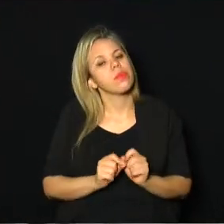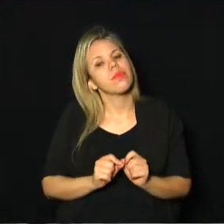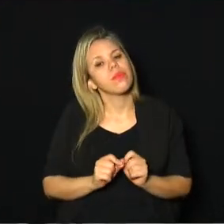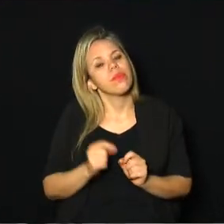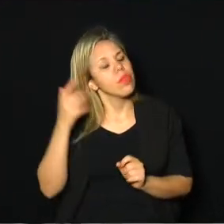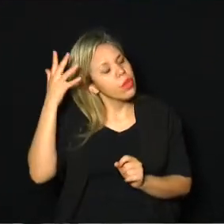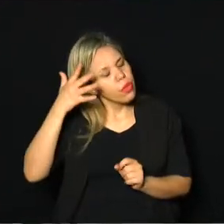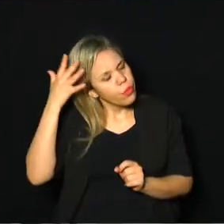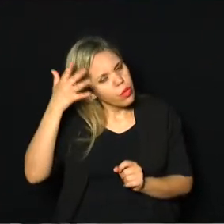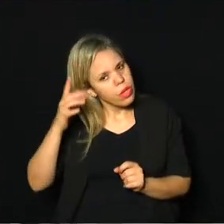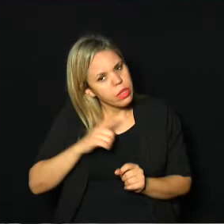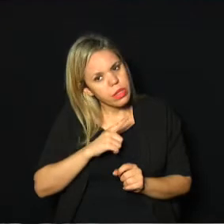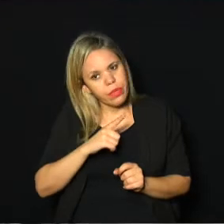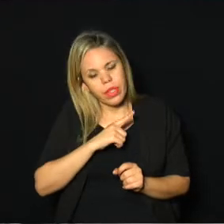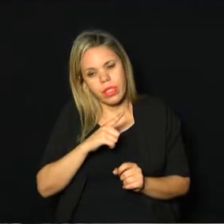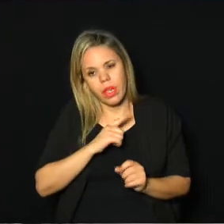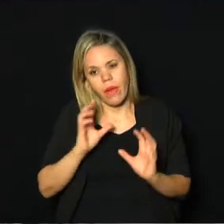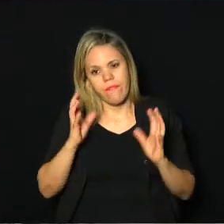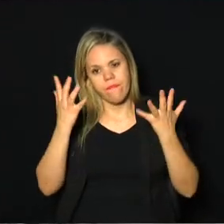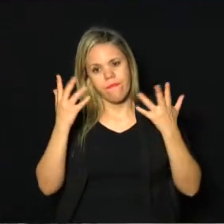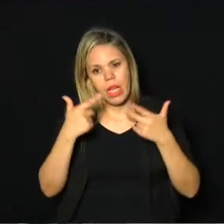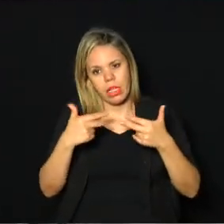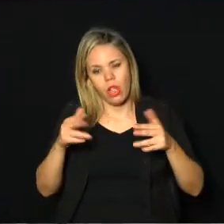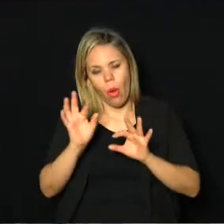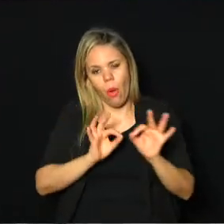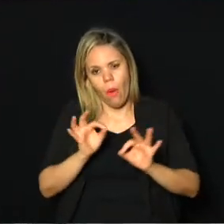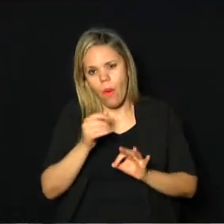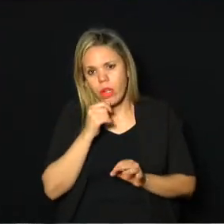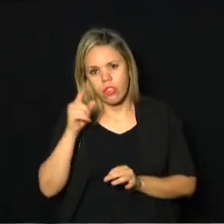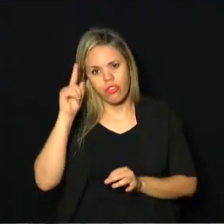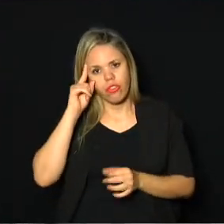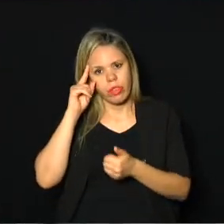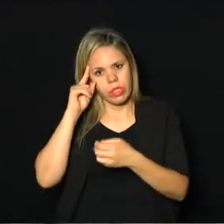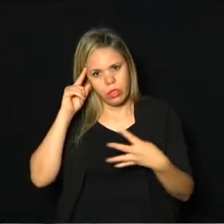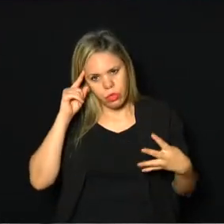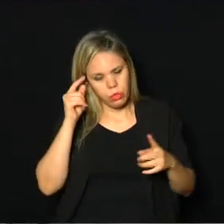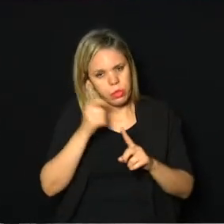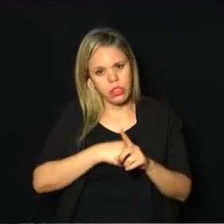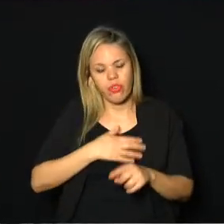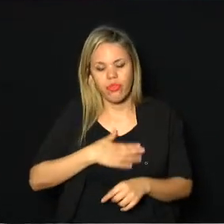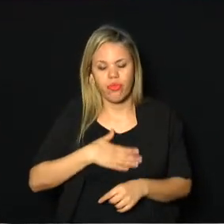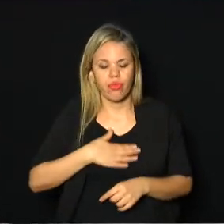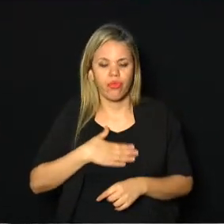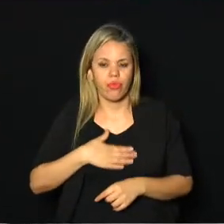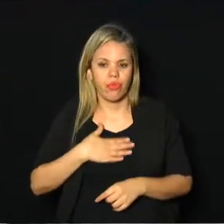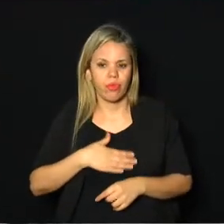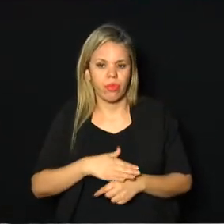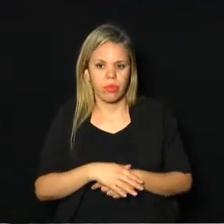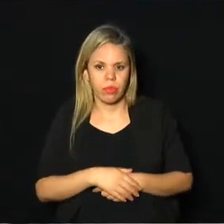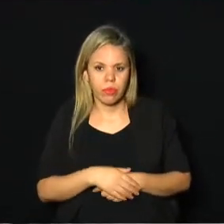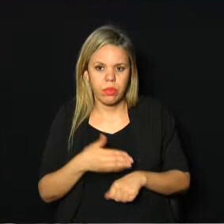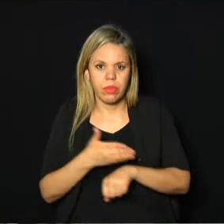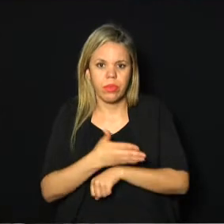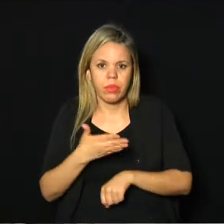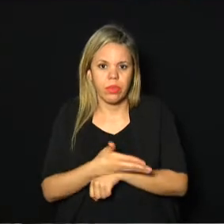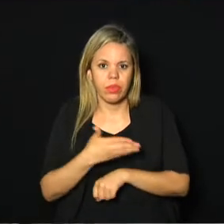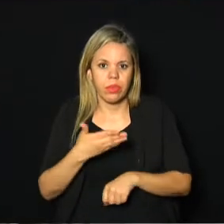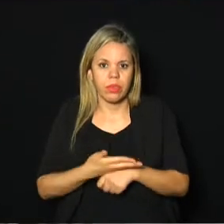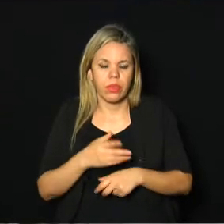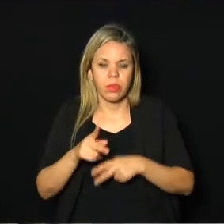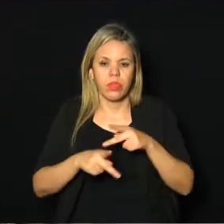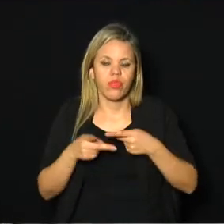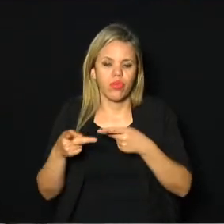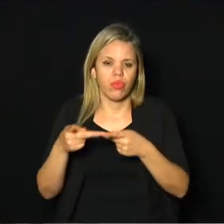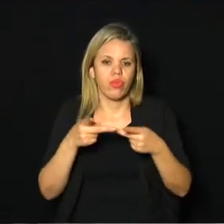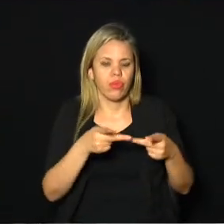fórum, né? É um evento a ser organizado no dia 14 de agosto, com a participação de convidadas,